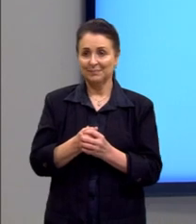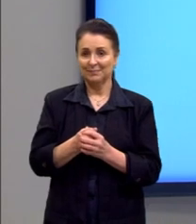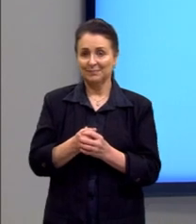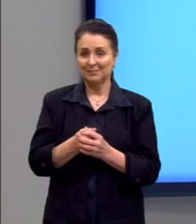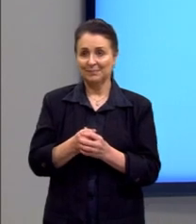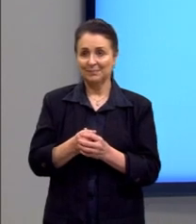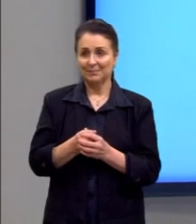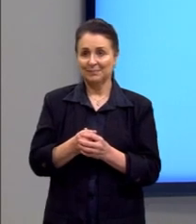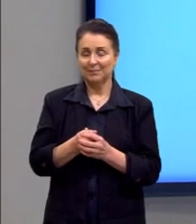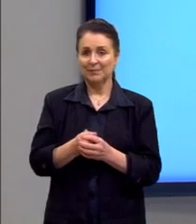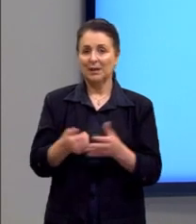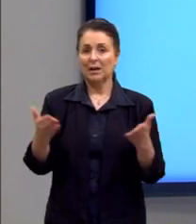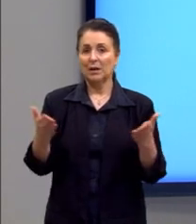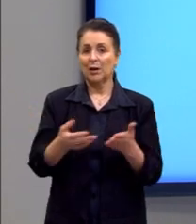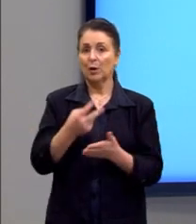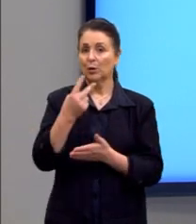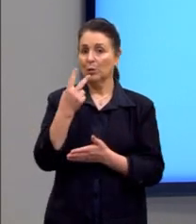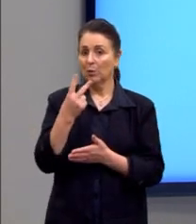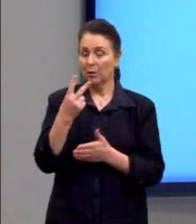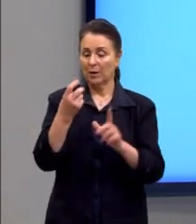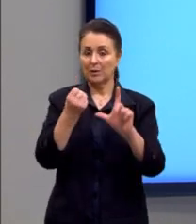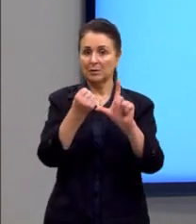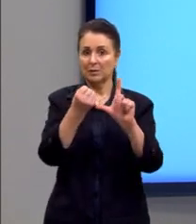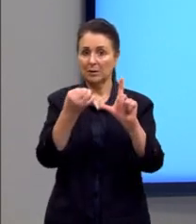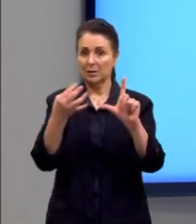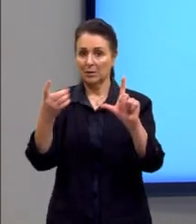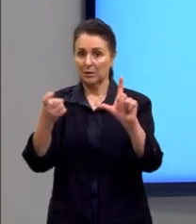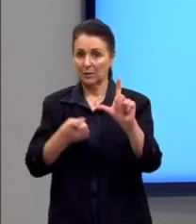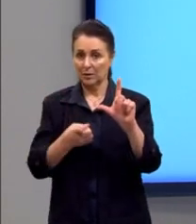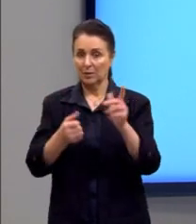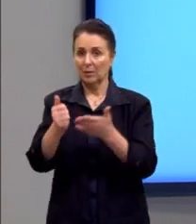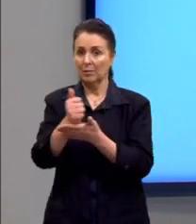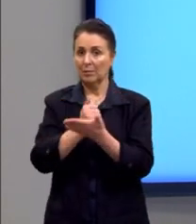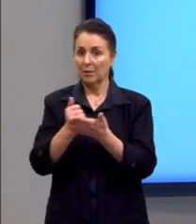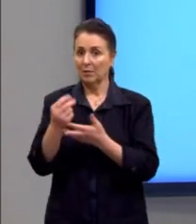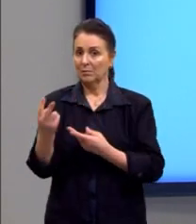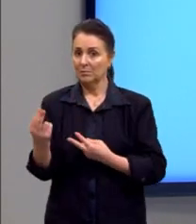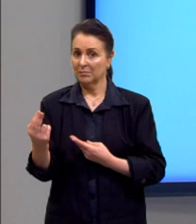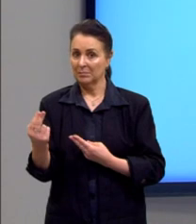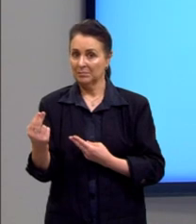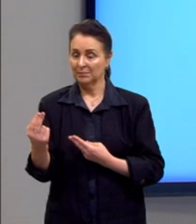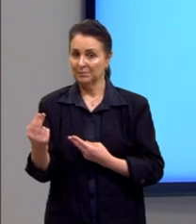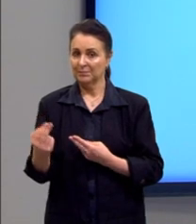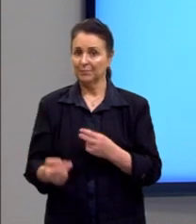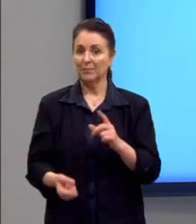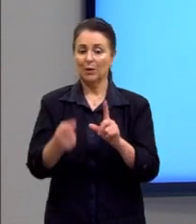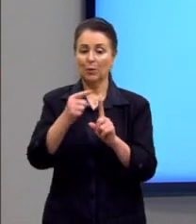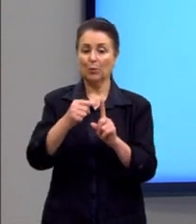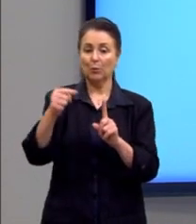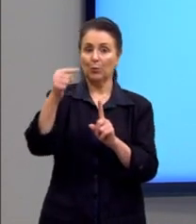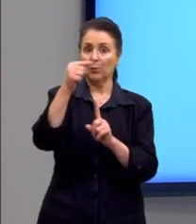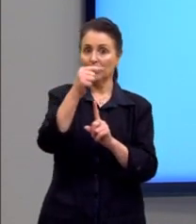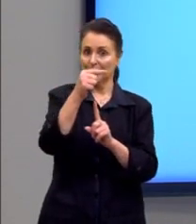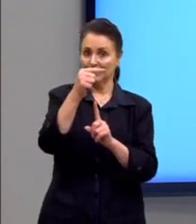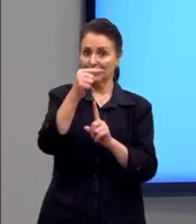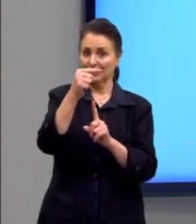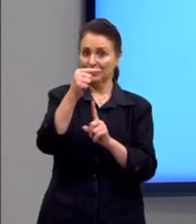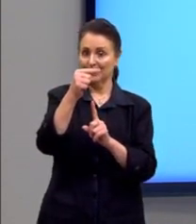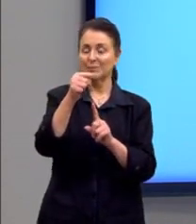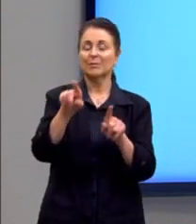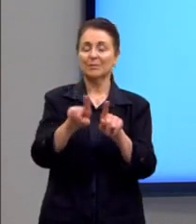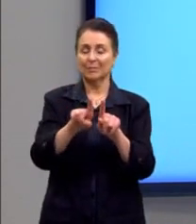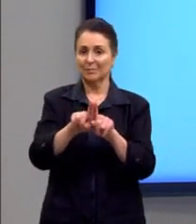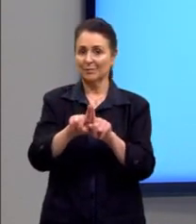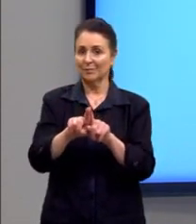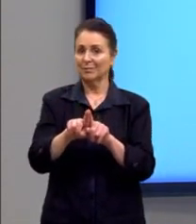e aqui quando dois logaritmos com a mesma base são iguais os logaritimando também vão ser